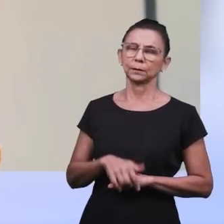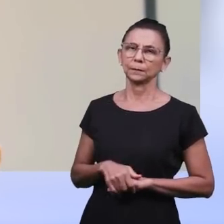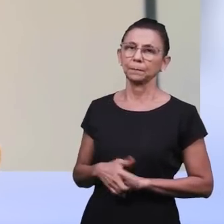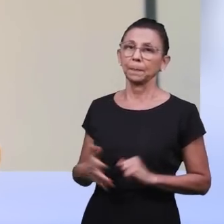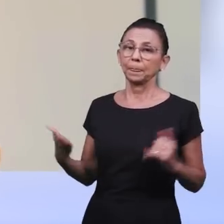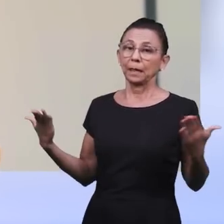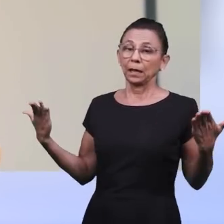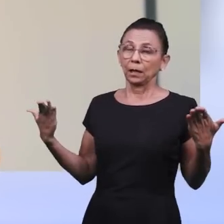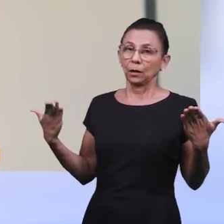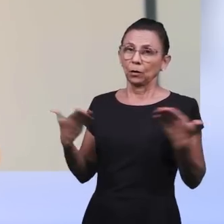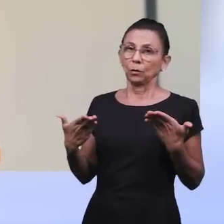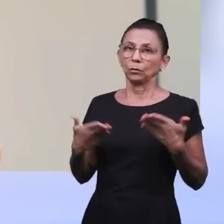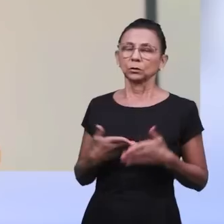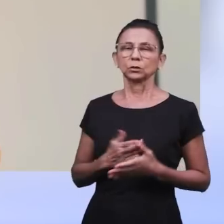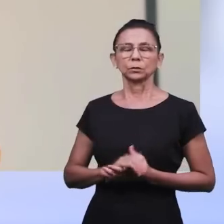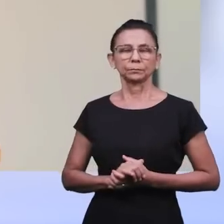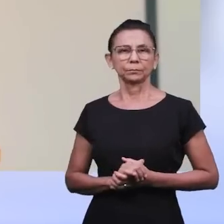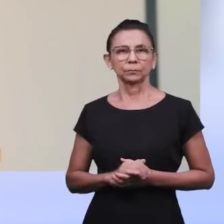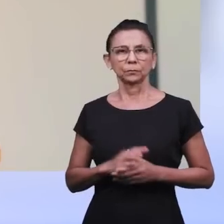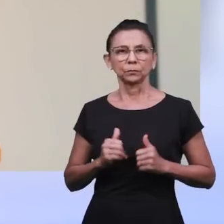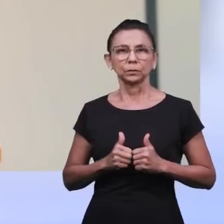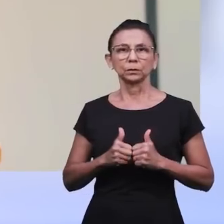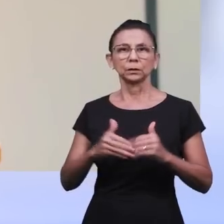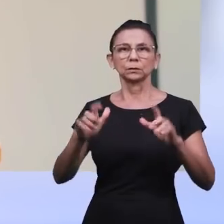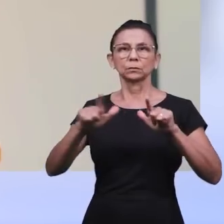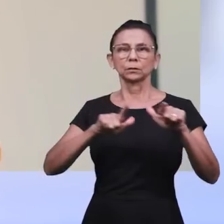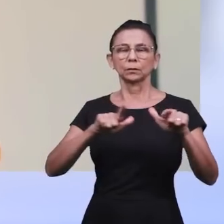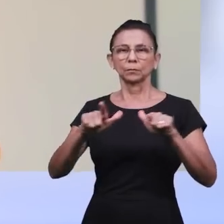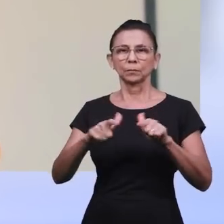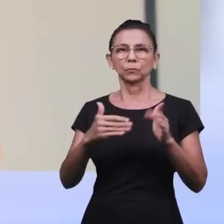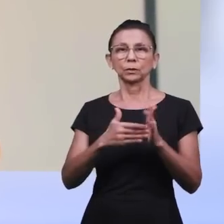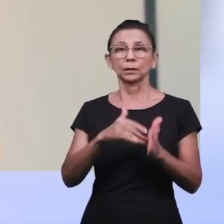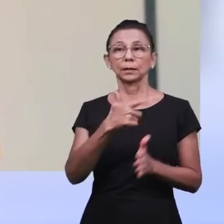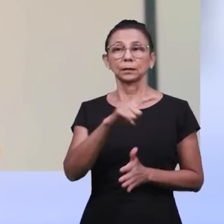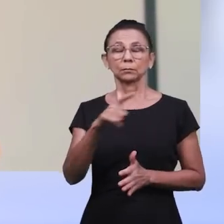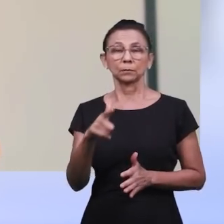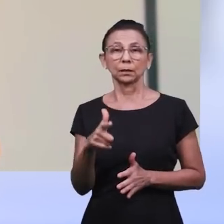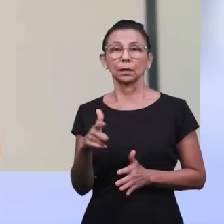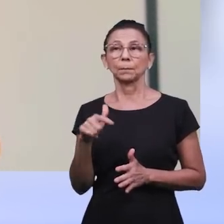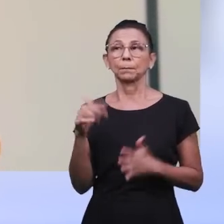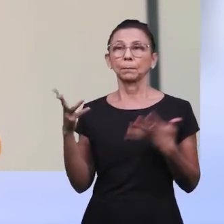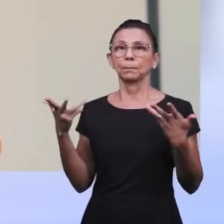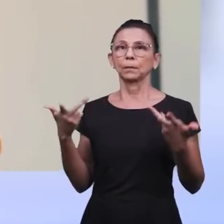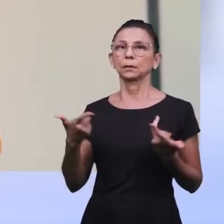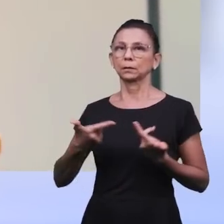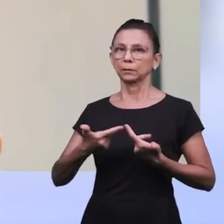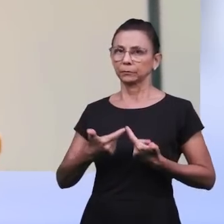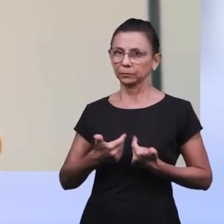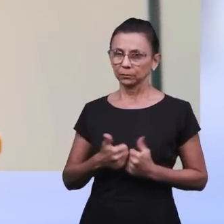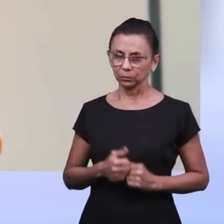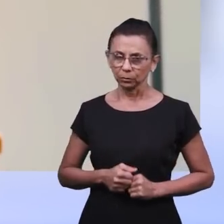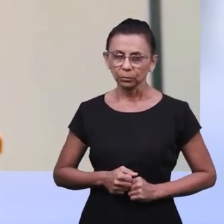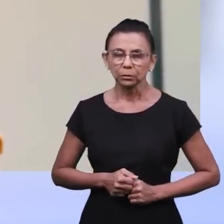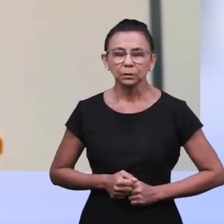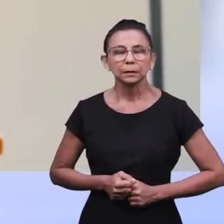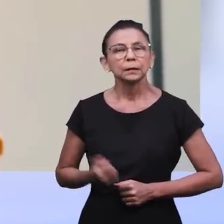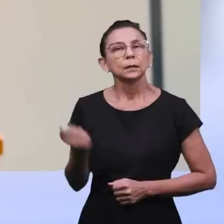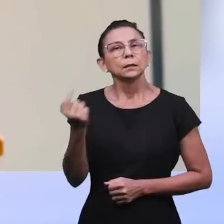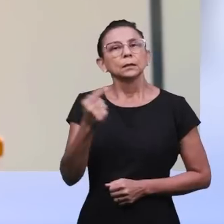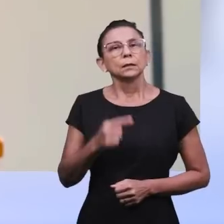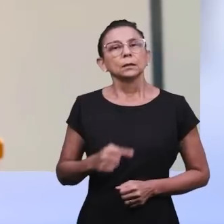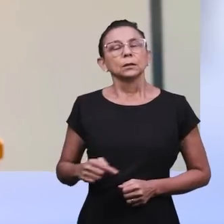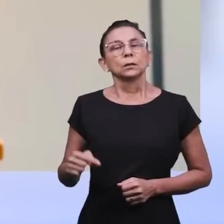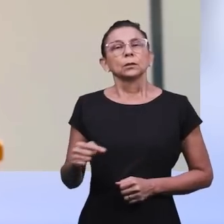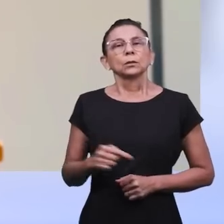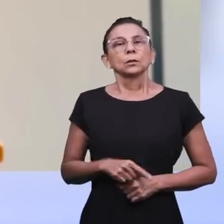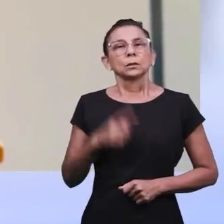Sem Fronteiras, é algo extraordinário. Nós estamos diante de um grande avivamento que irá acontecer